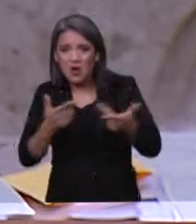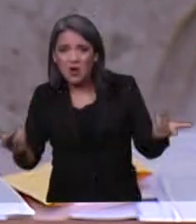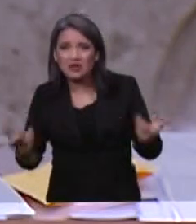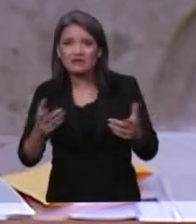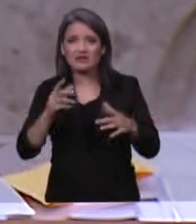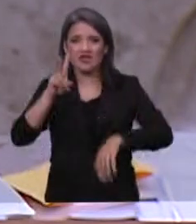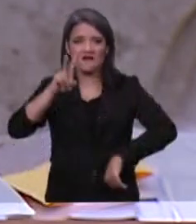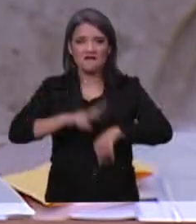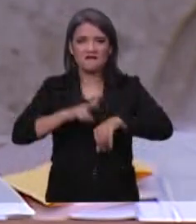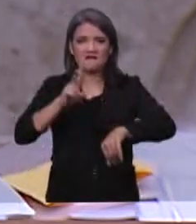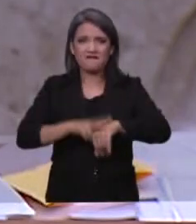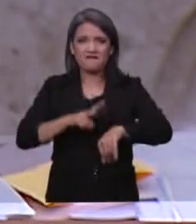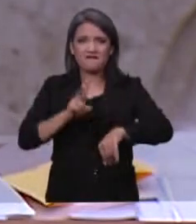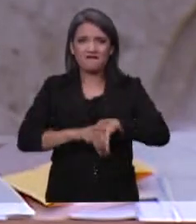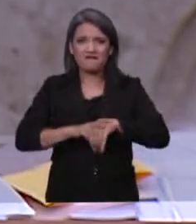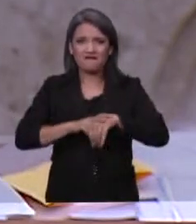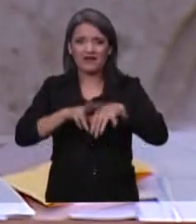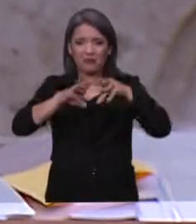das vidraças,